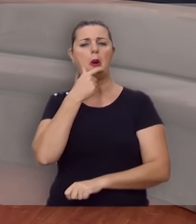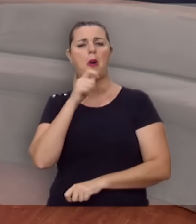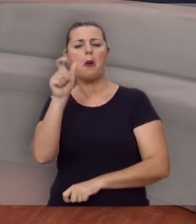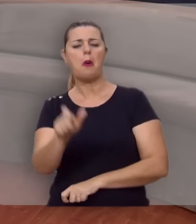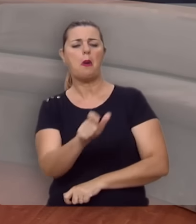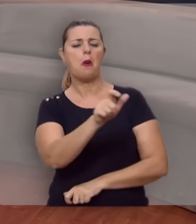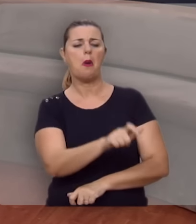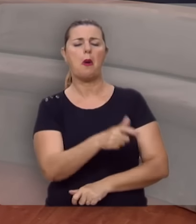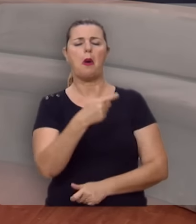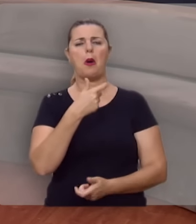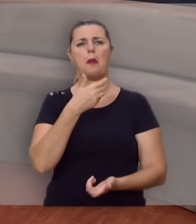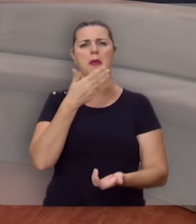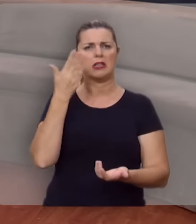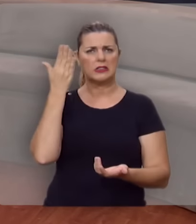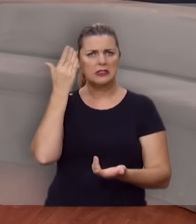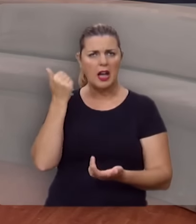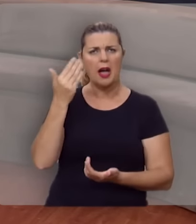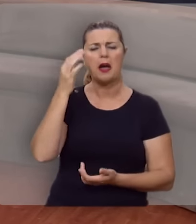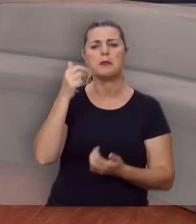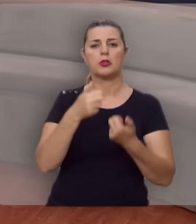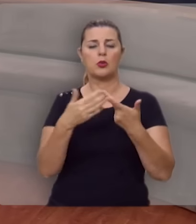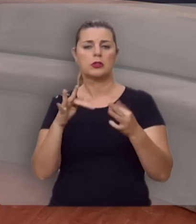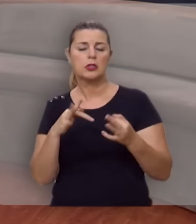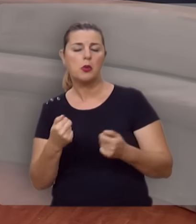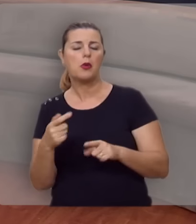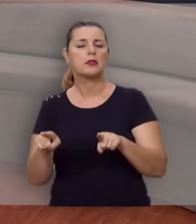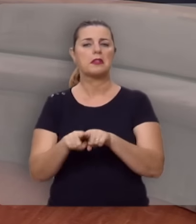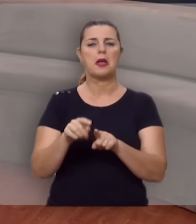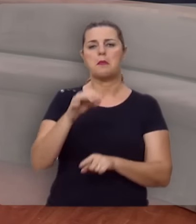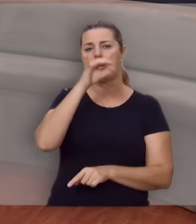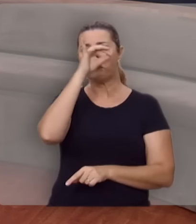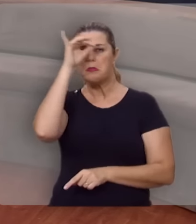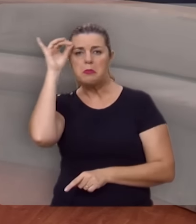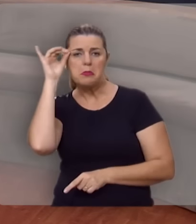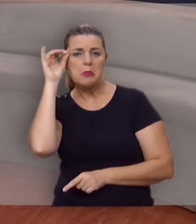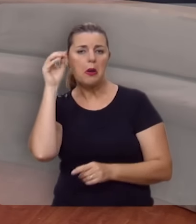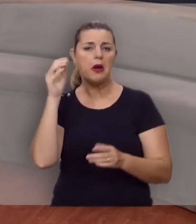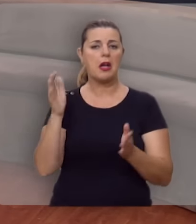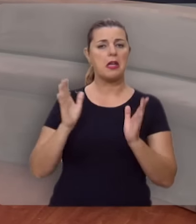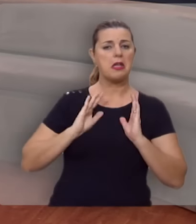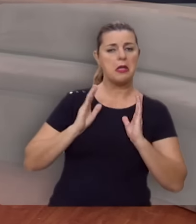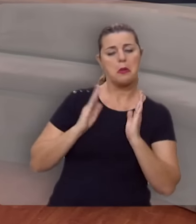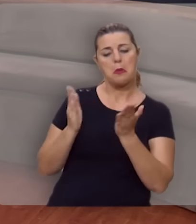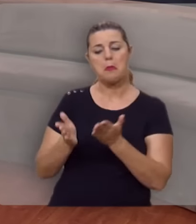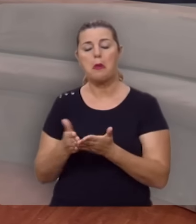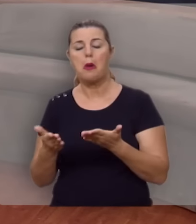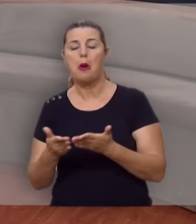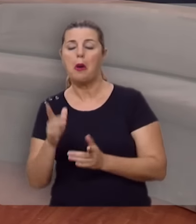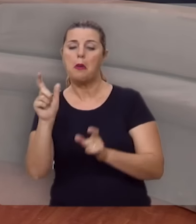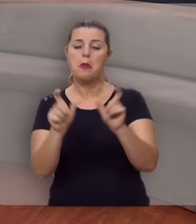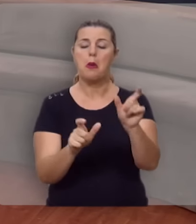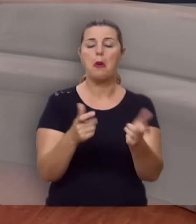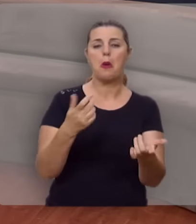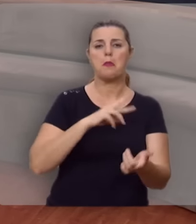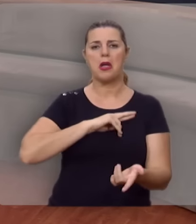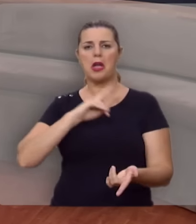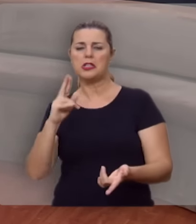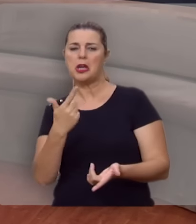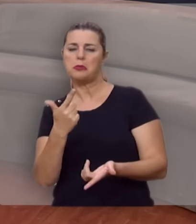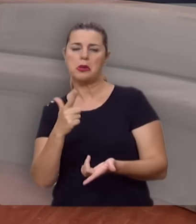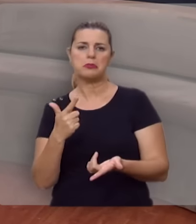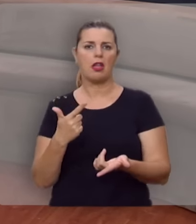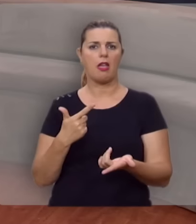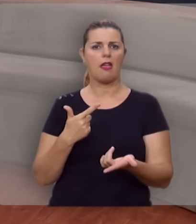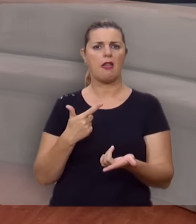do homem, seja ele um doutor ou um analfabeto, seja ele um homem rico ou pobre, seja ele um homem religioso ou